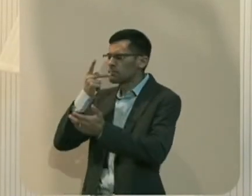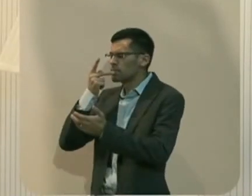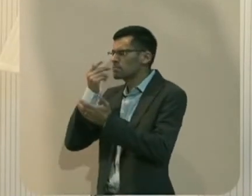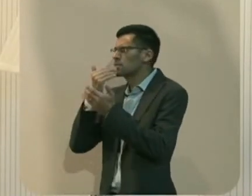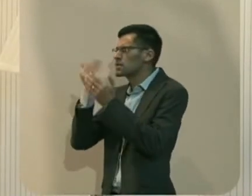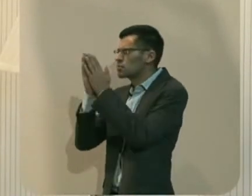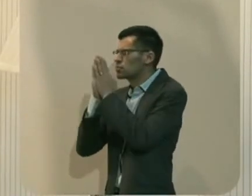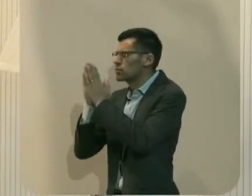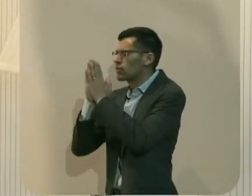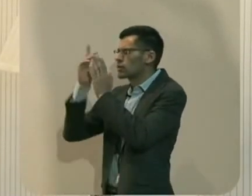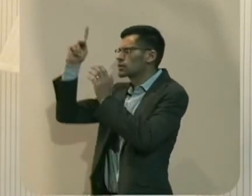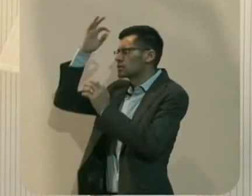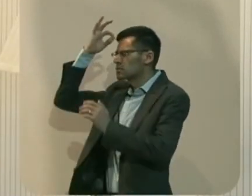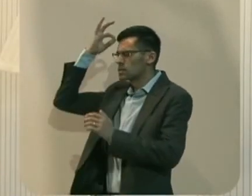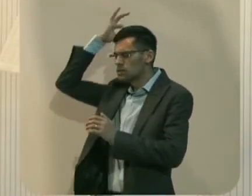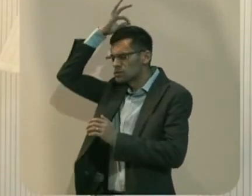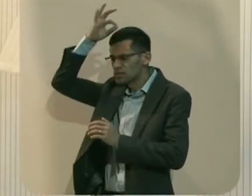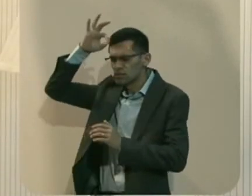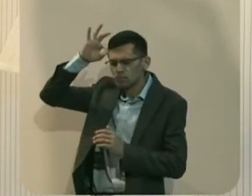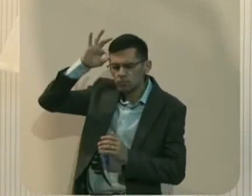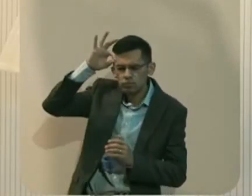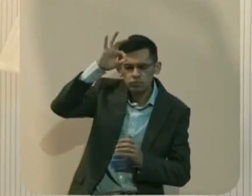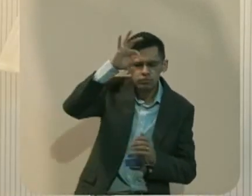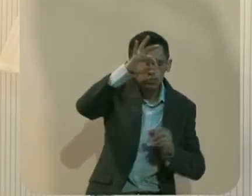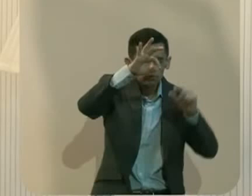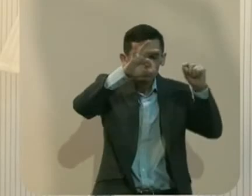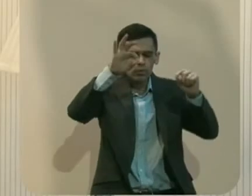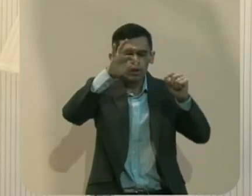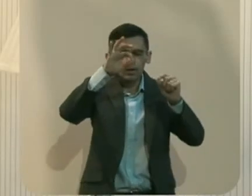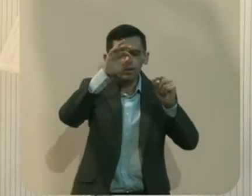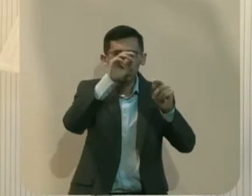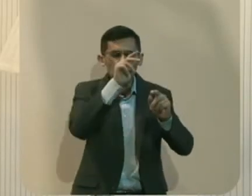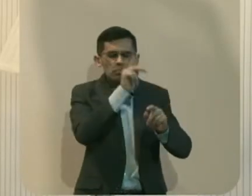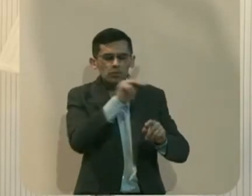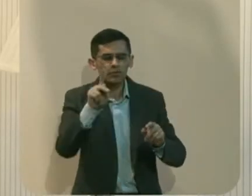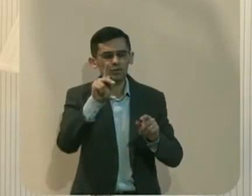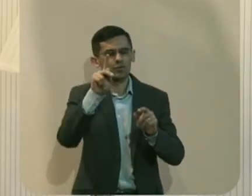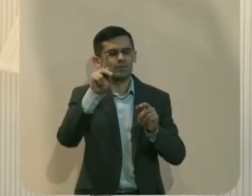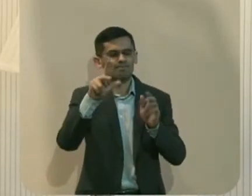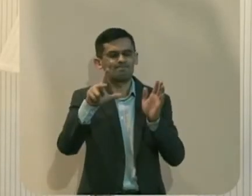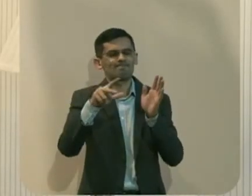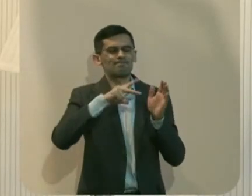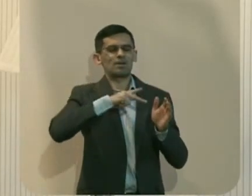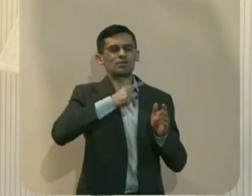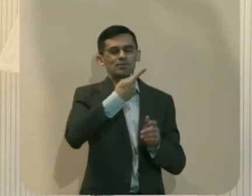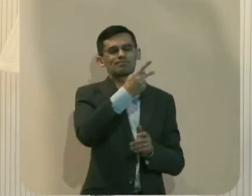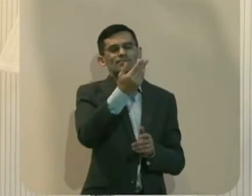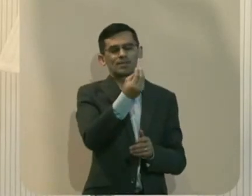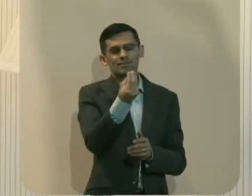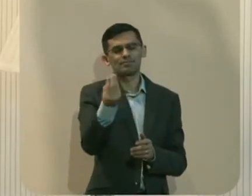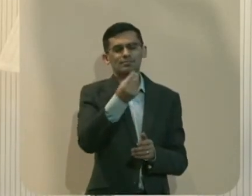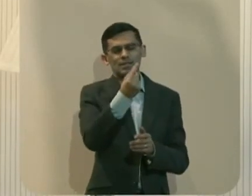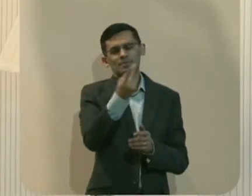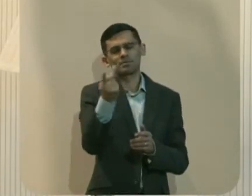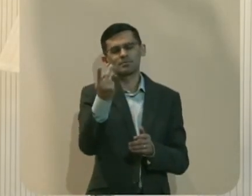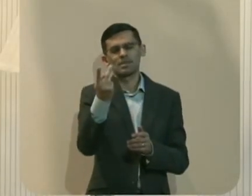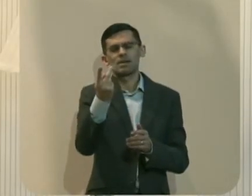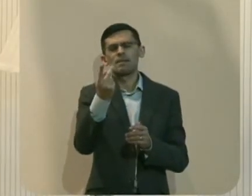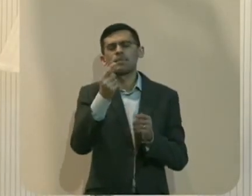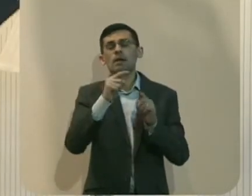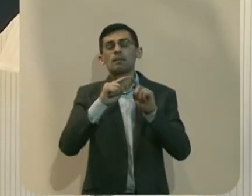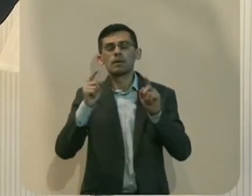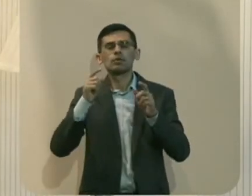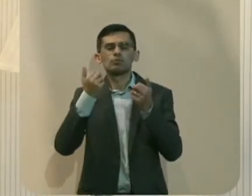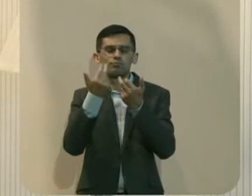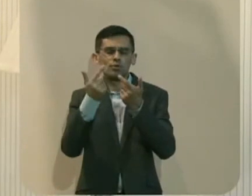manda o Teu Espírito Santo como professor particular na vida desta pessoa. Ó Pai, assim